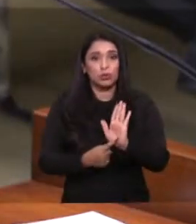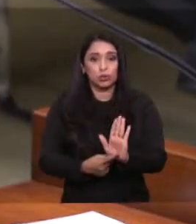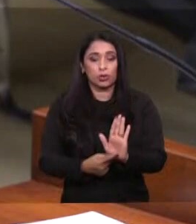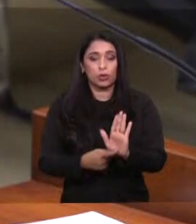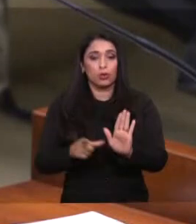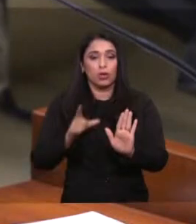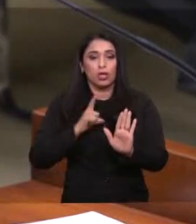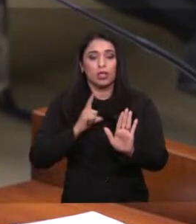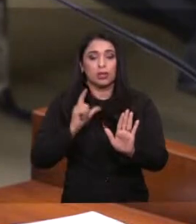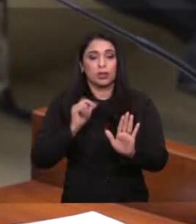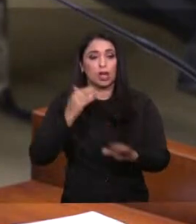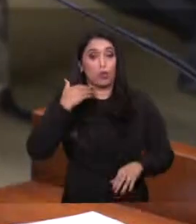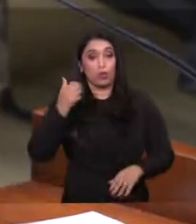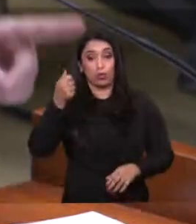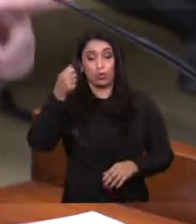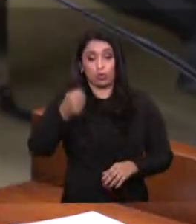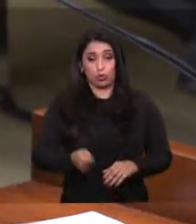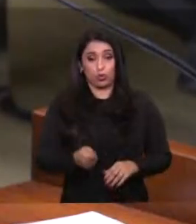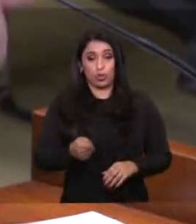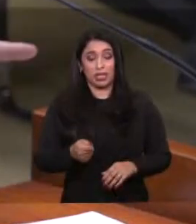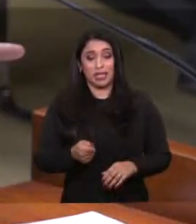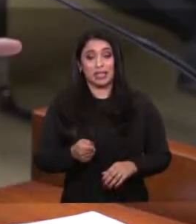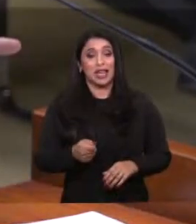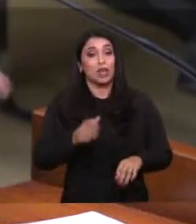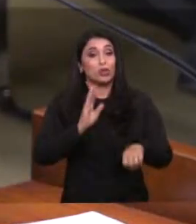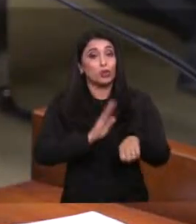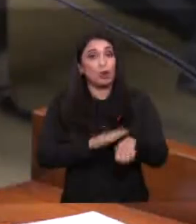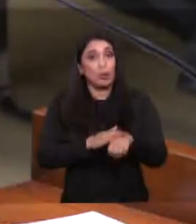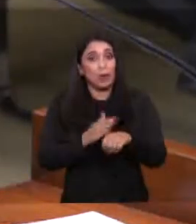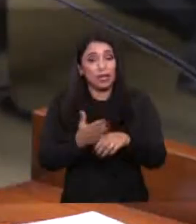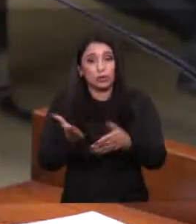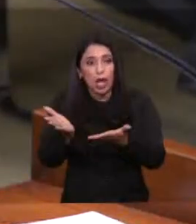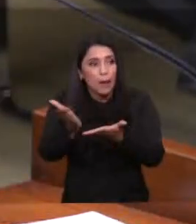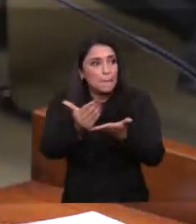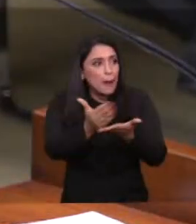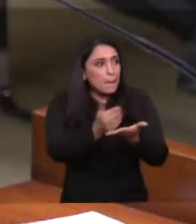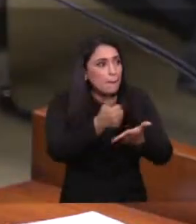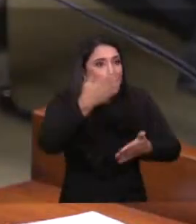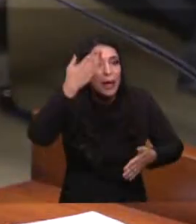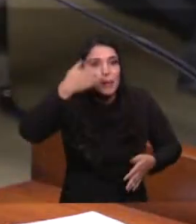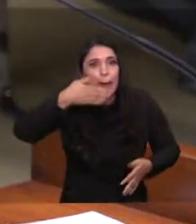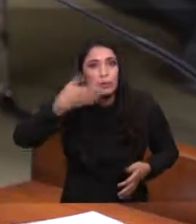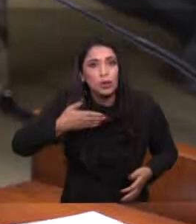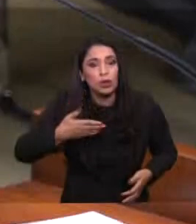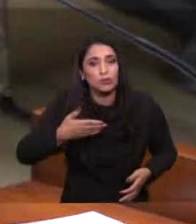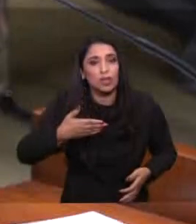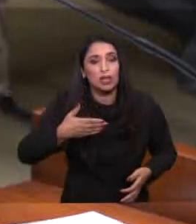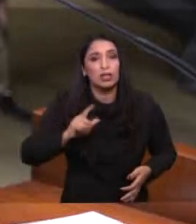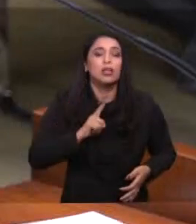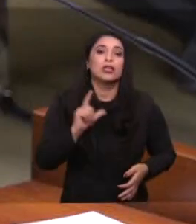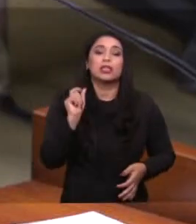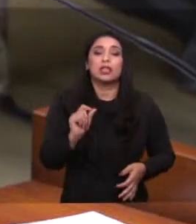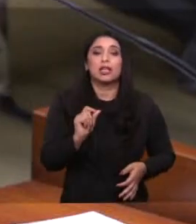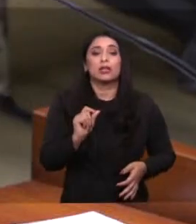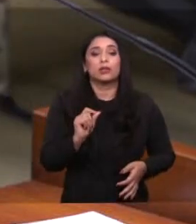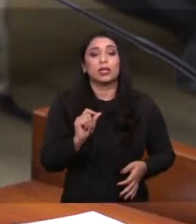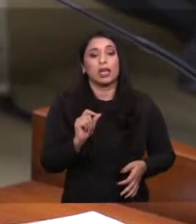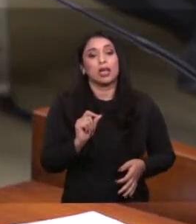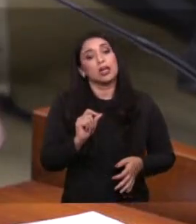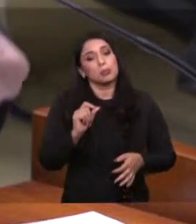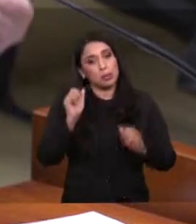pretendendo a desvinculação do juiz com a colheita da prova, mediante a criação de um impedimento ao exercício da